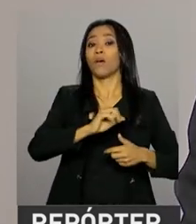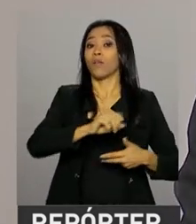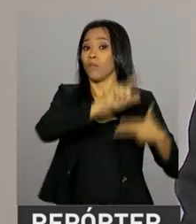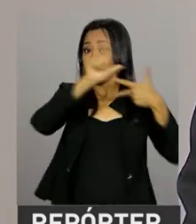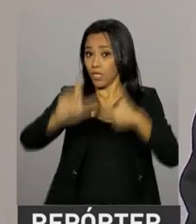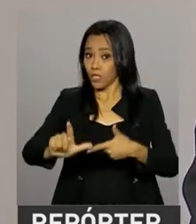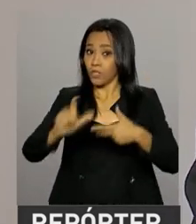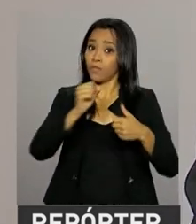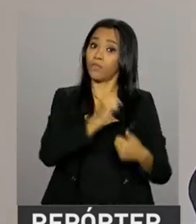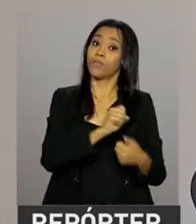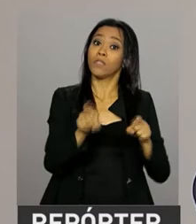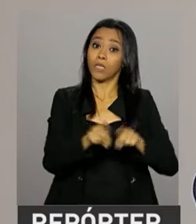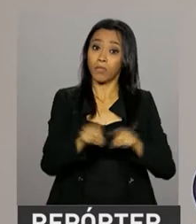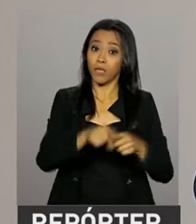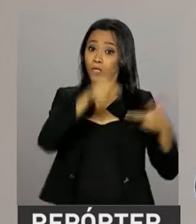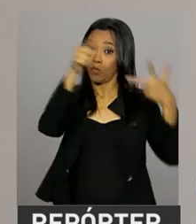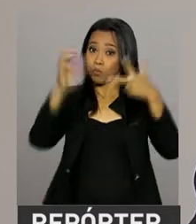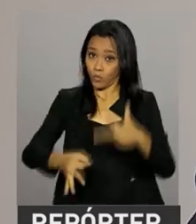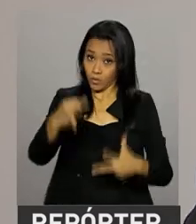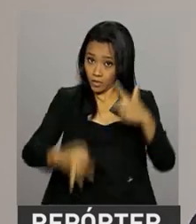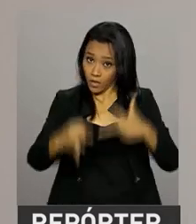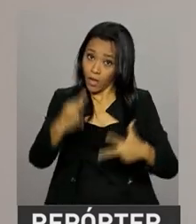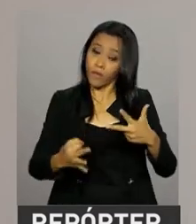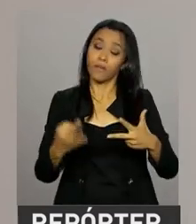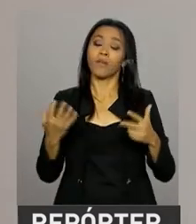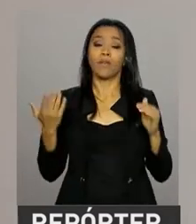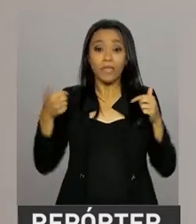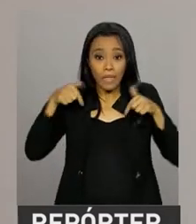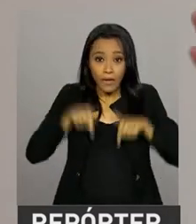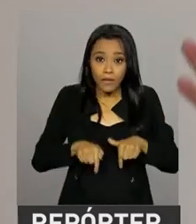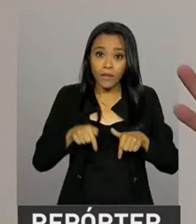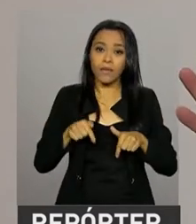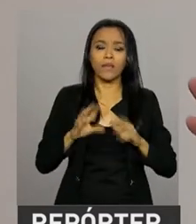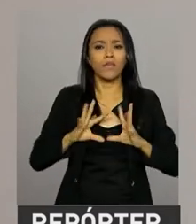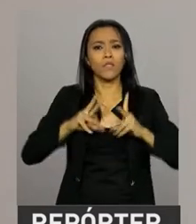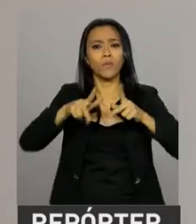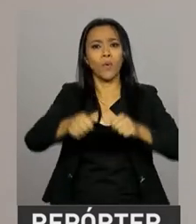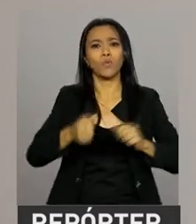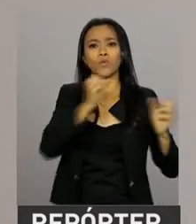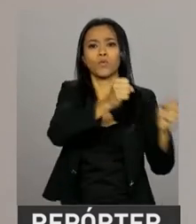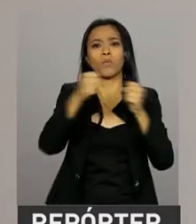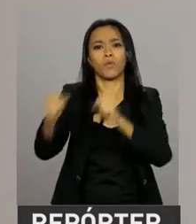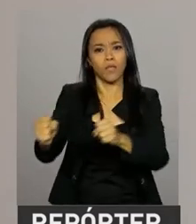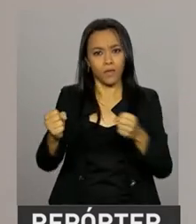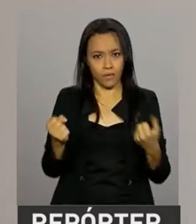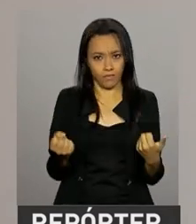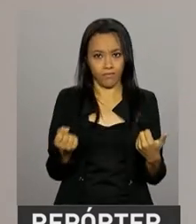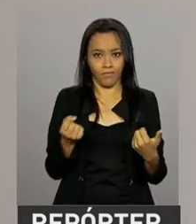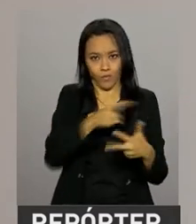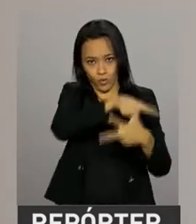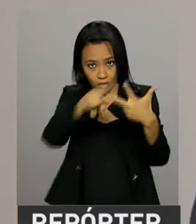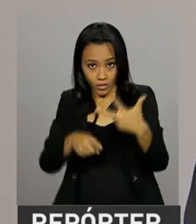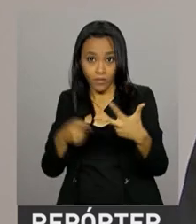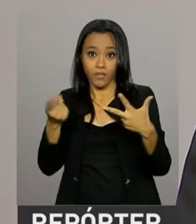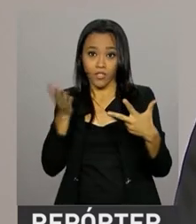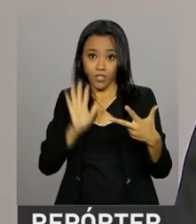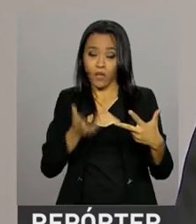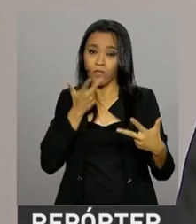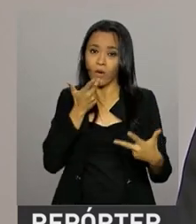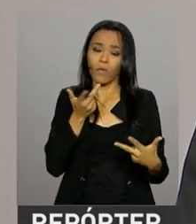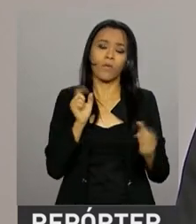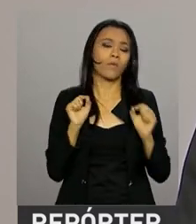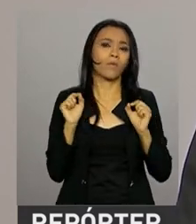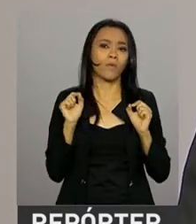à atividade judiciária e neste particular em todos os poderes está presente como disse há pouco